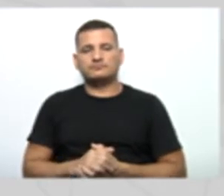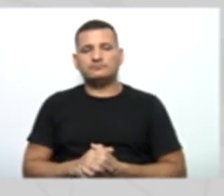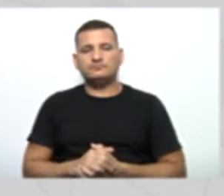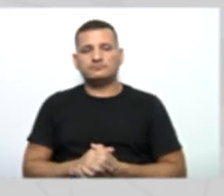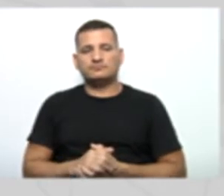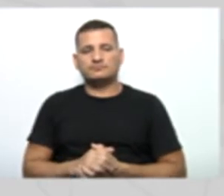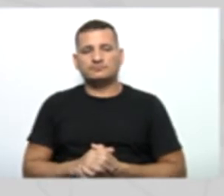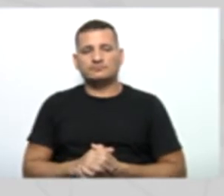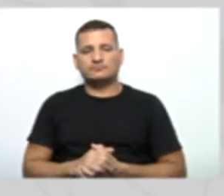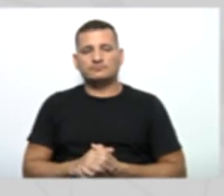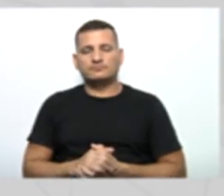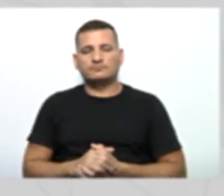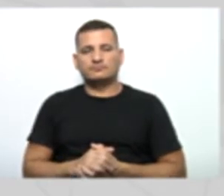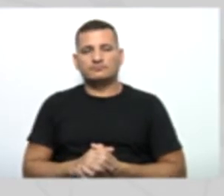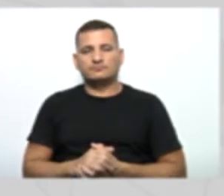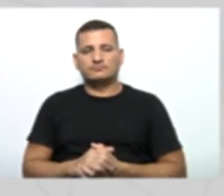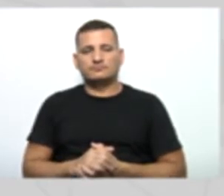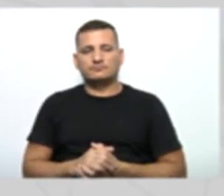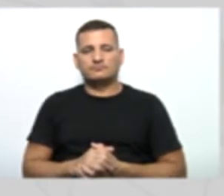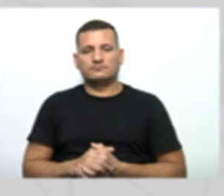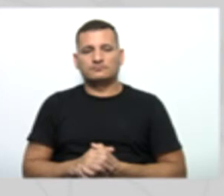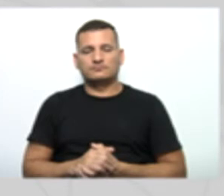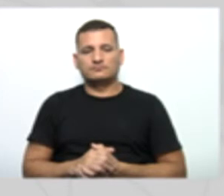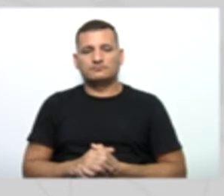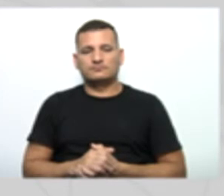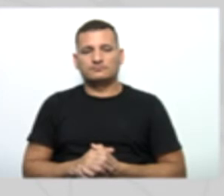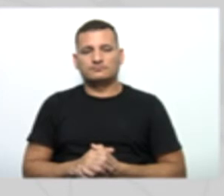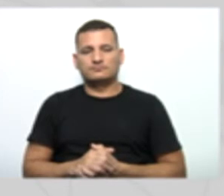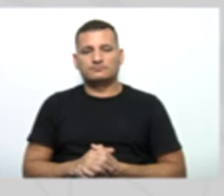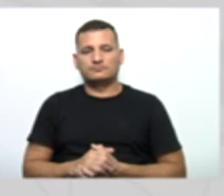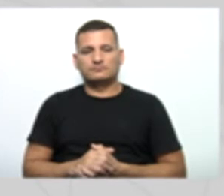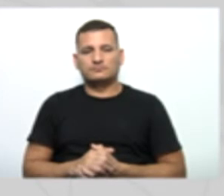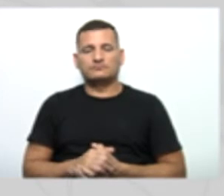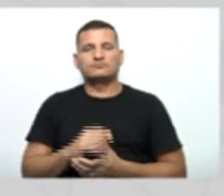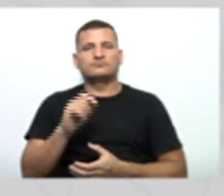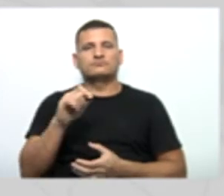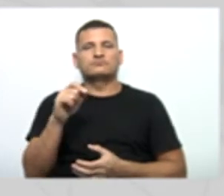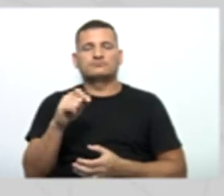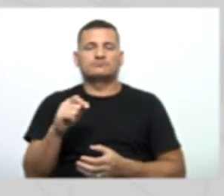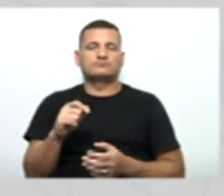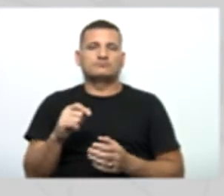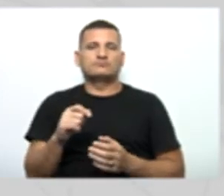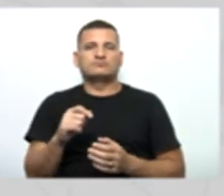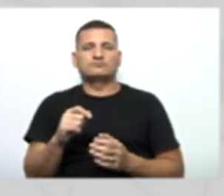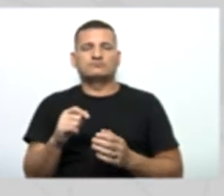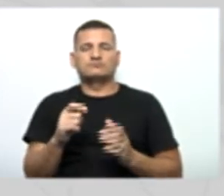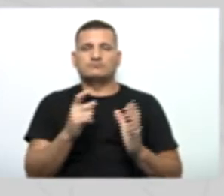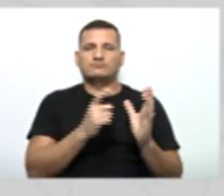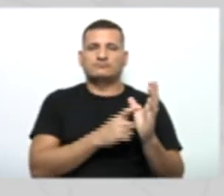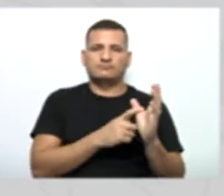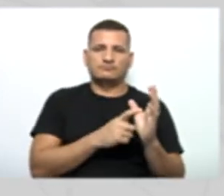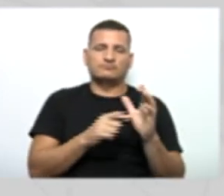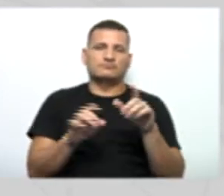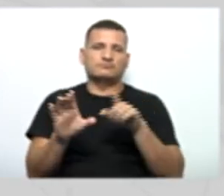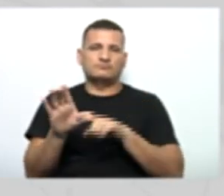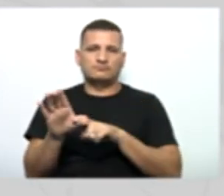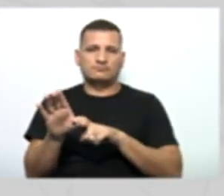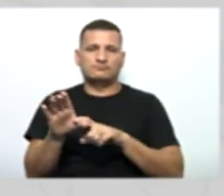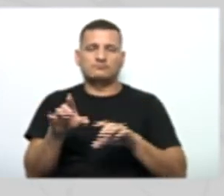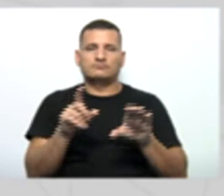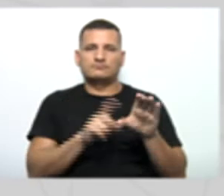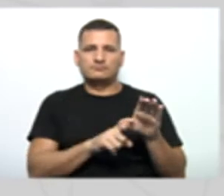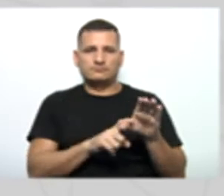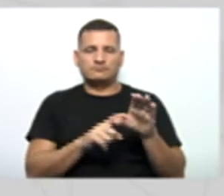grande jogada, ó. É o que, ó? Uma depende da outra. Então, assim, ó, veja bem aqui,